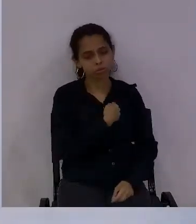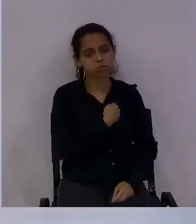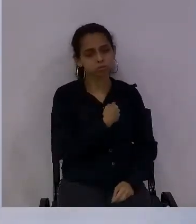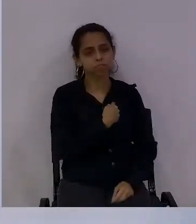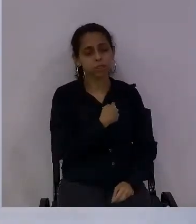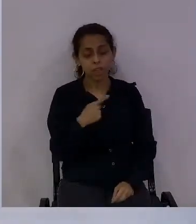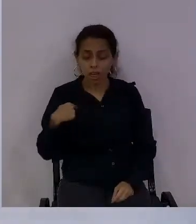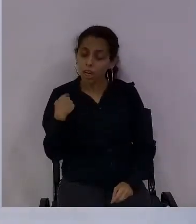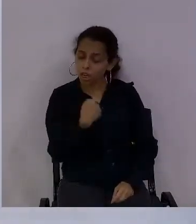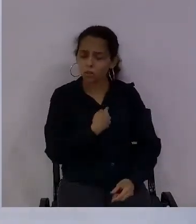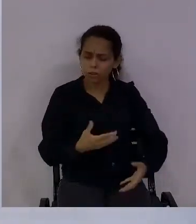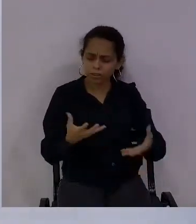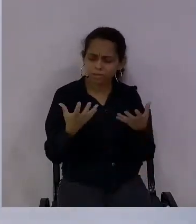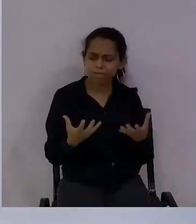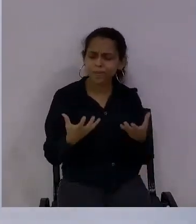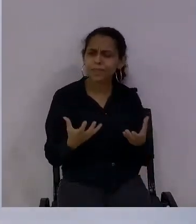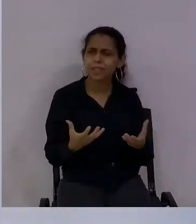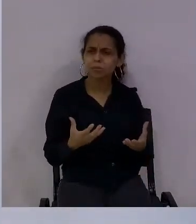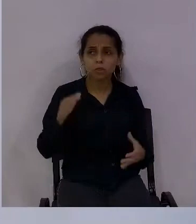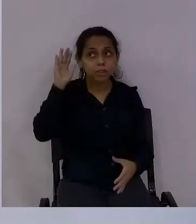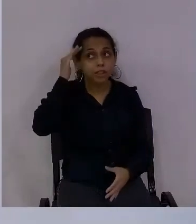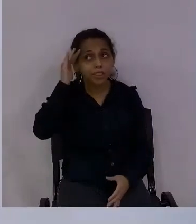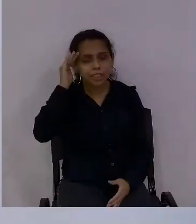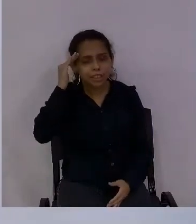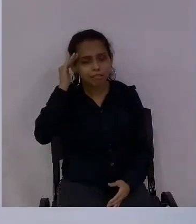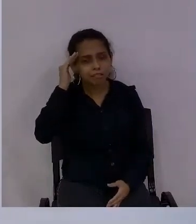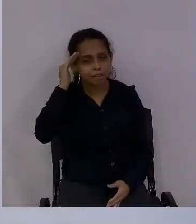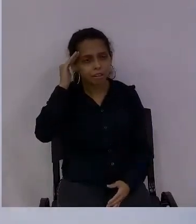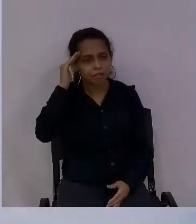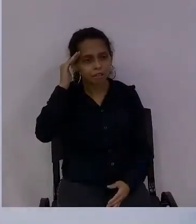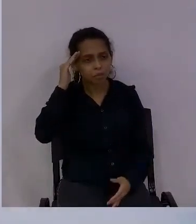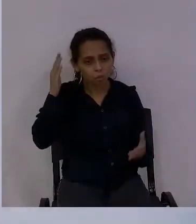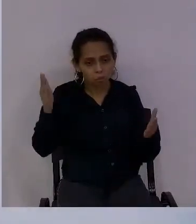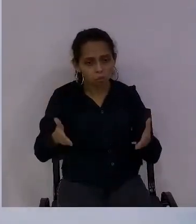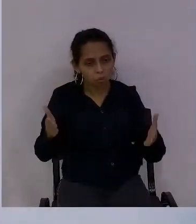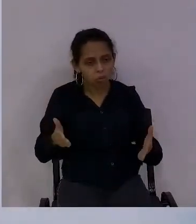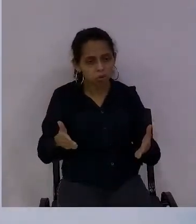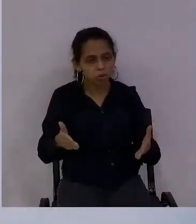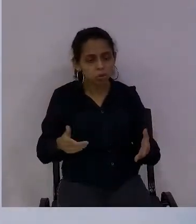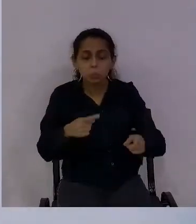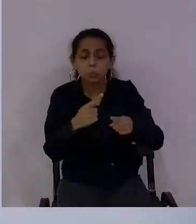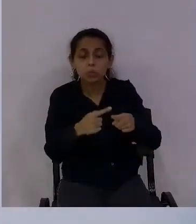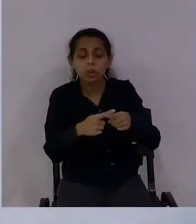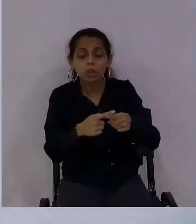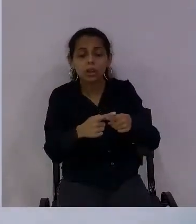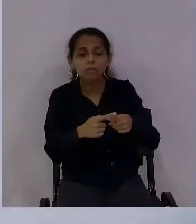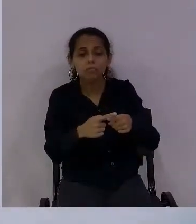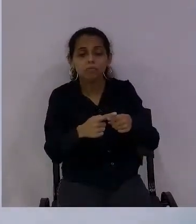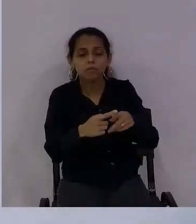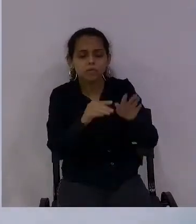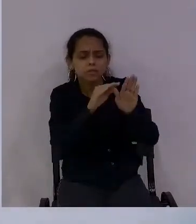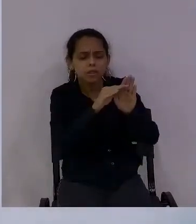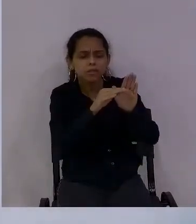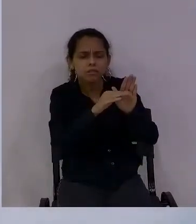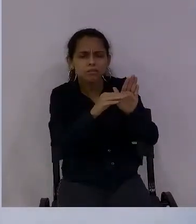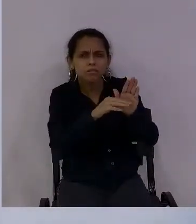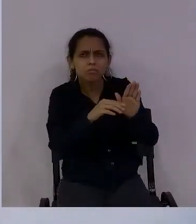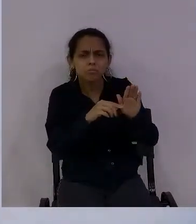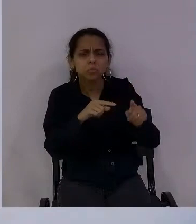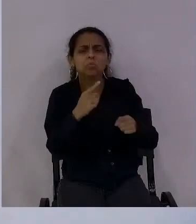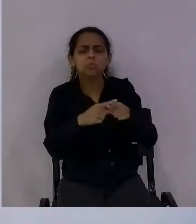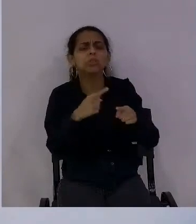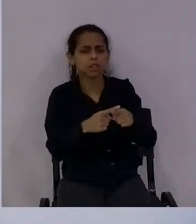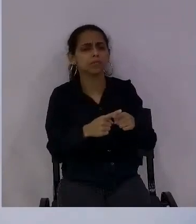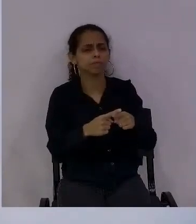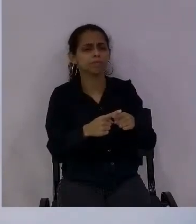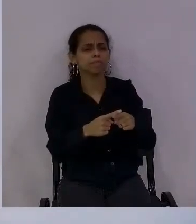disso. Qual o significado destes ritos para Jesus? Que ao nosso olhar mais simples,